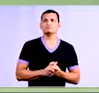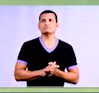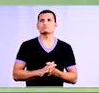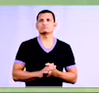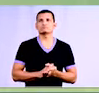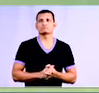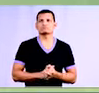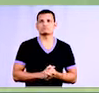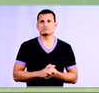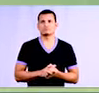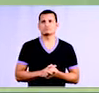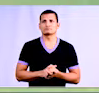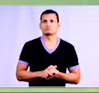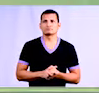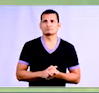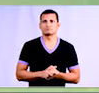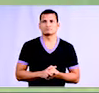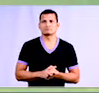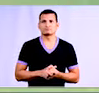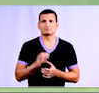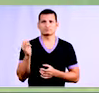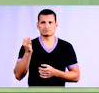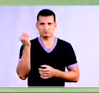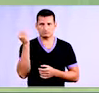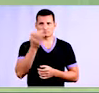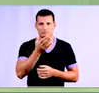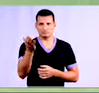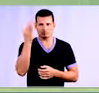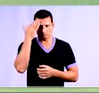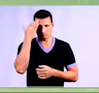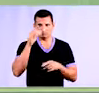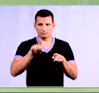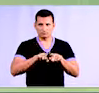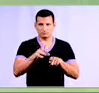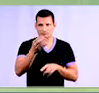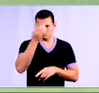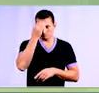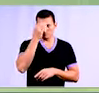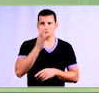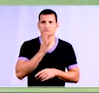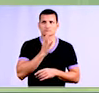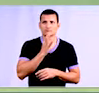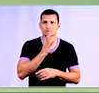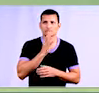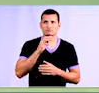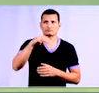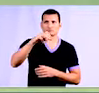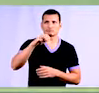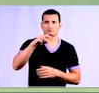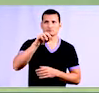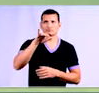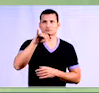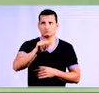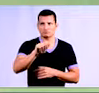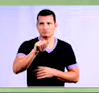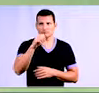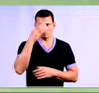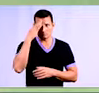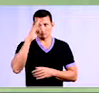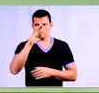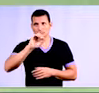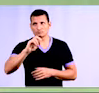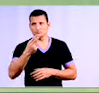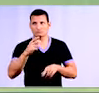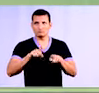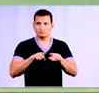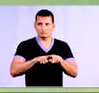É bem importante que você entenda e assimile esse conhecimento. A memória principal, ou também